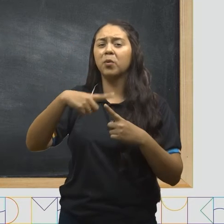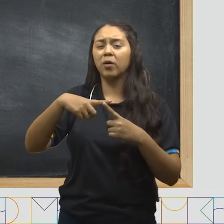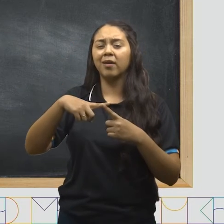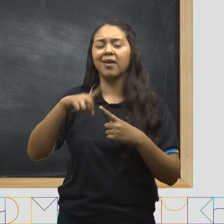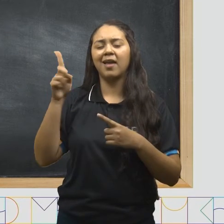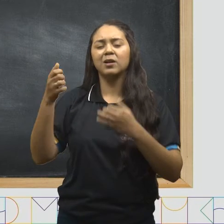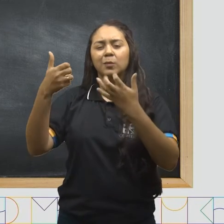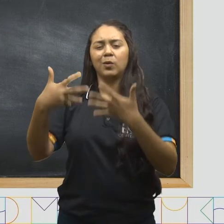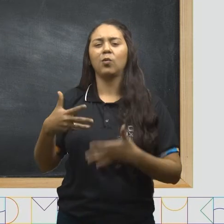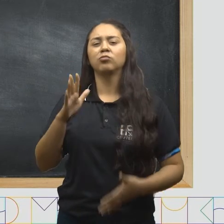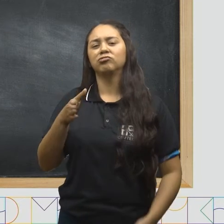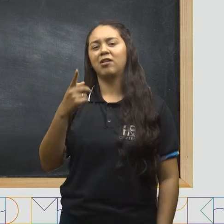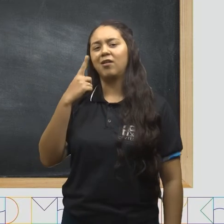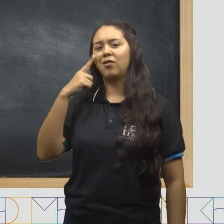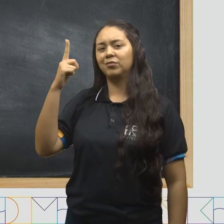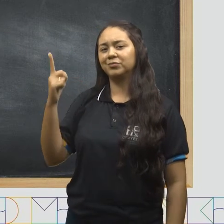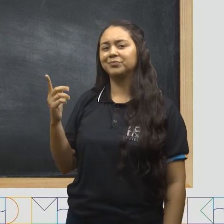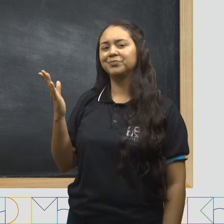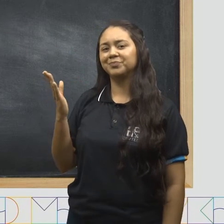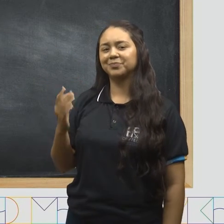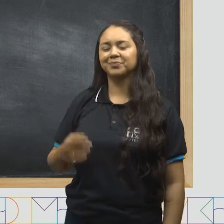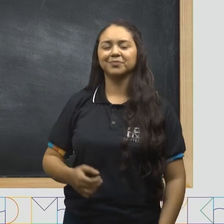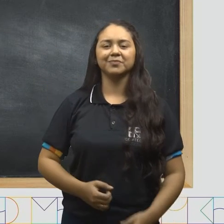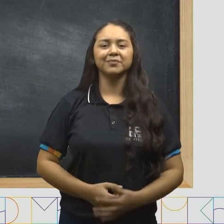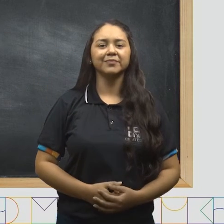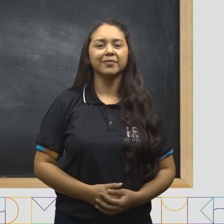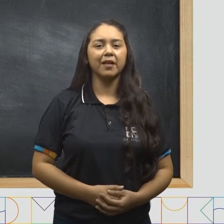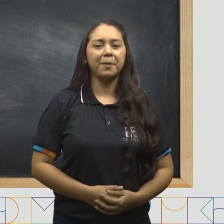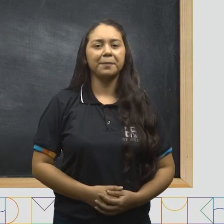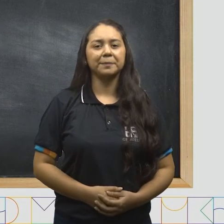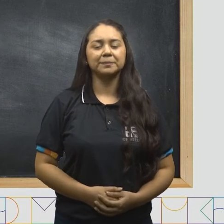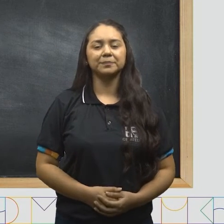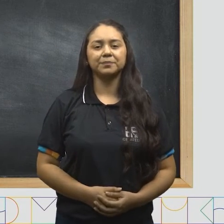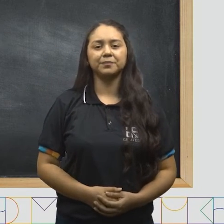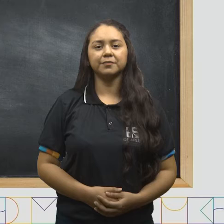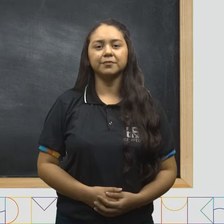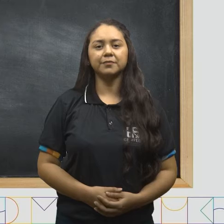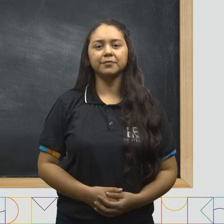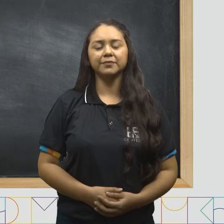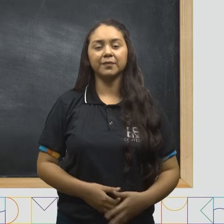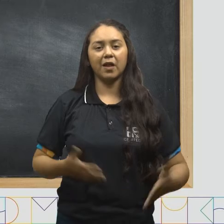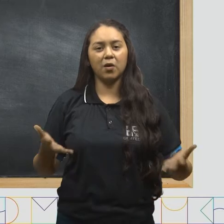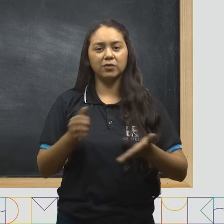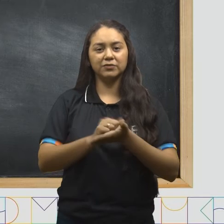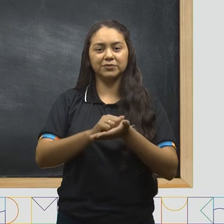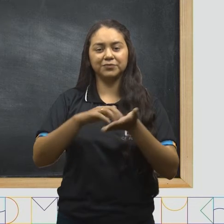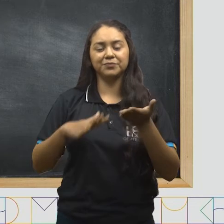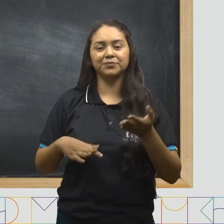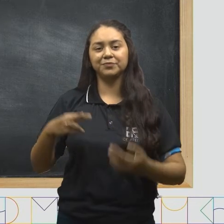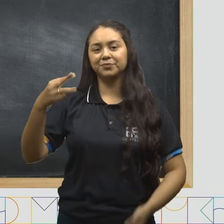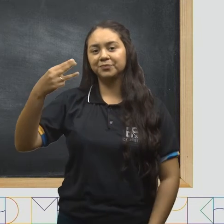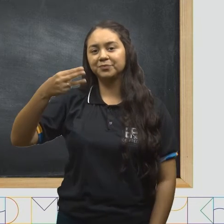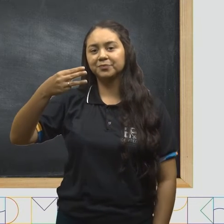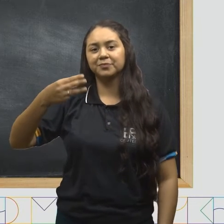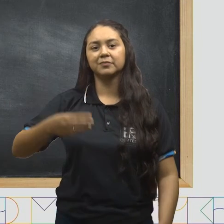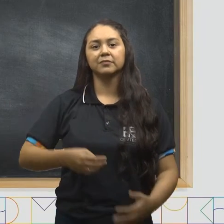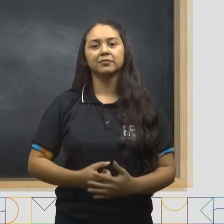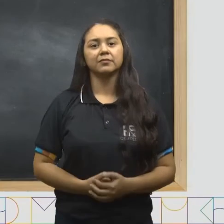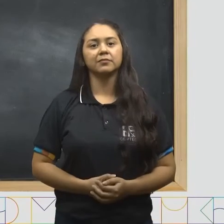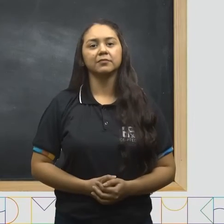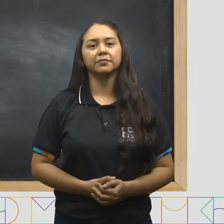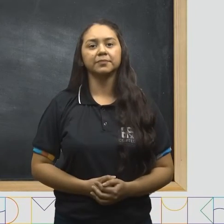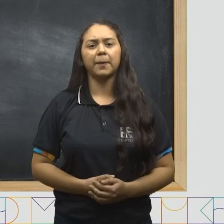aos motivos que ela expôs neste texto. Passemos agora para a atividade número